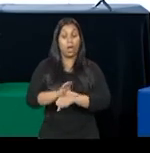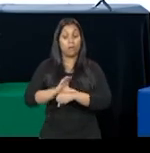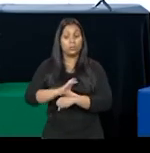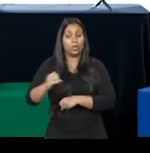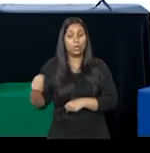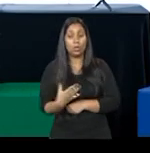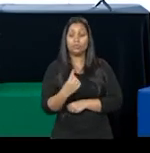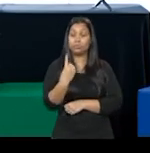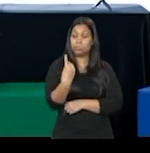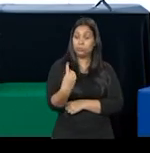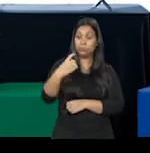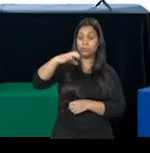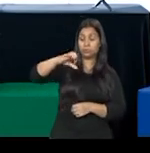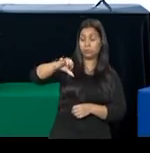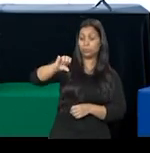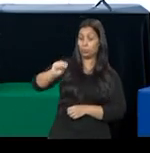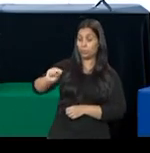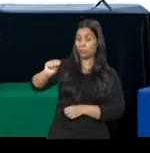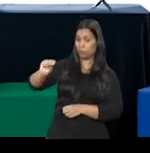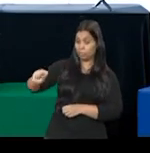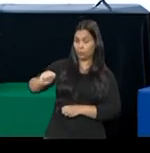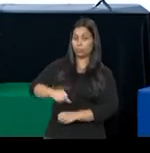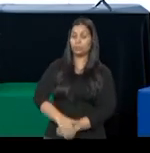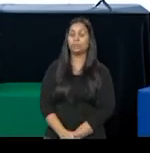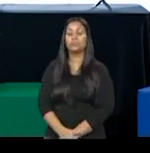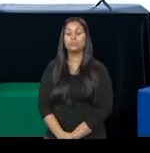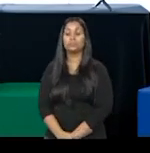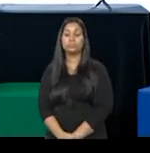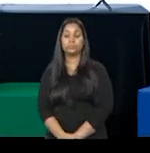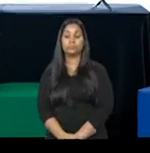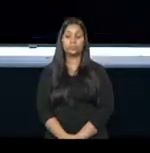temos é essa aqui, de 1988.